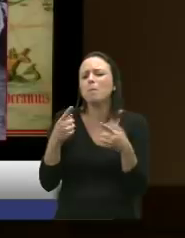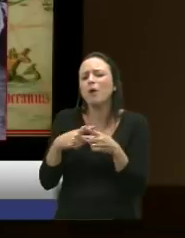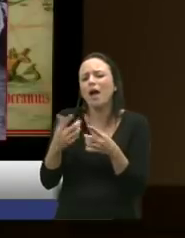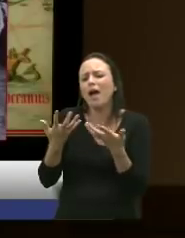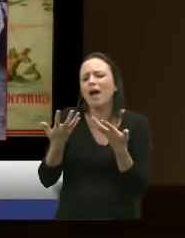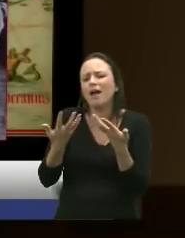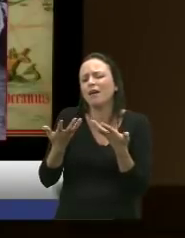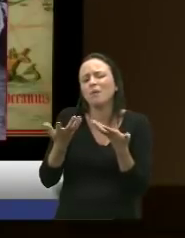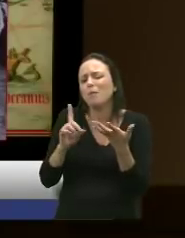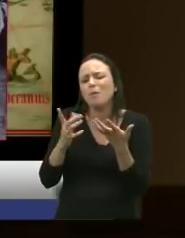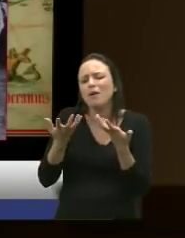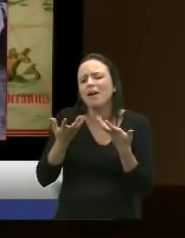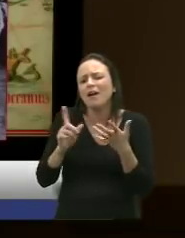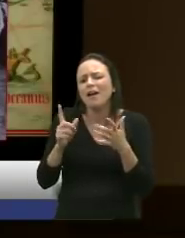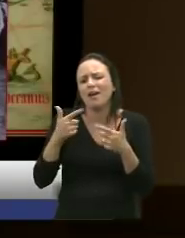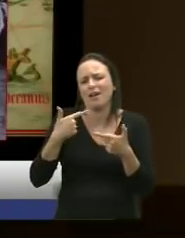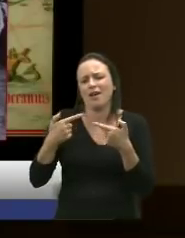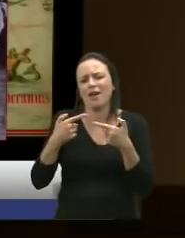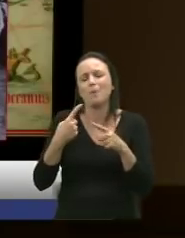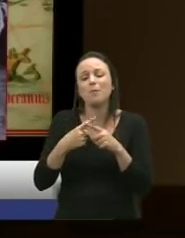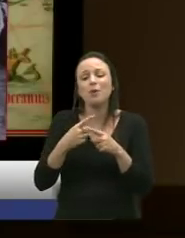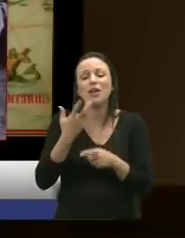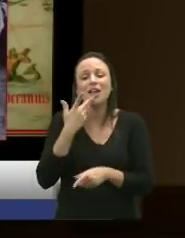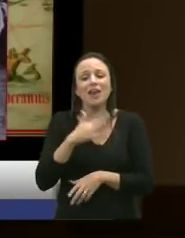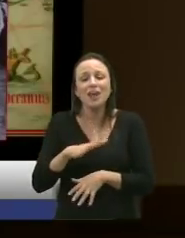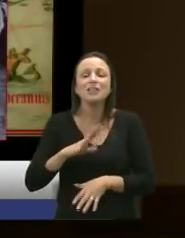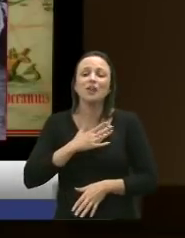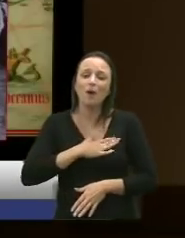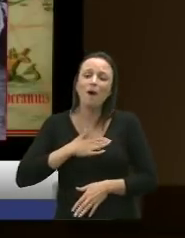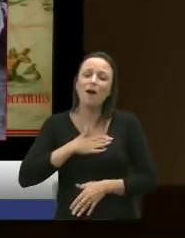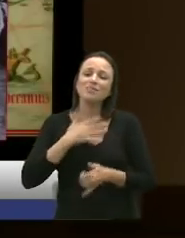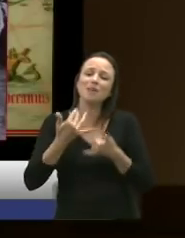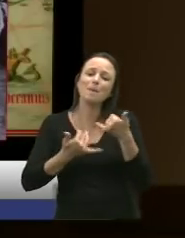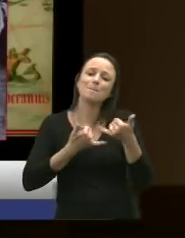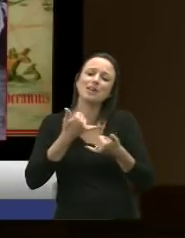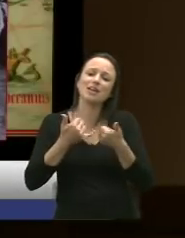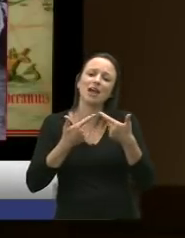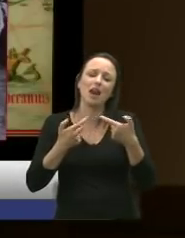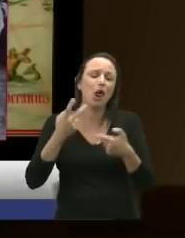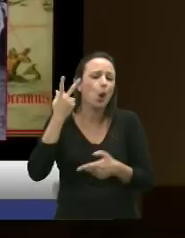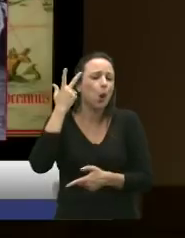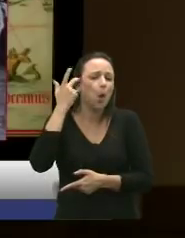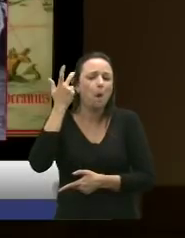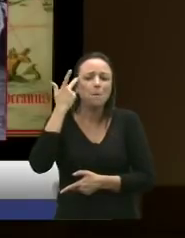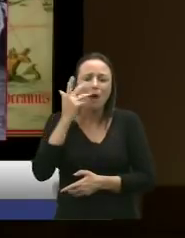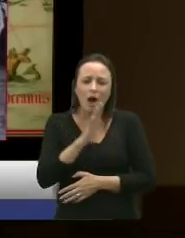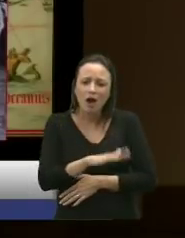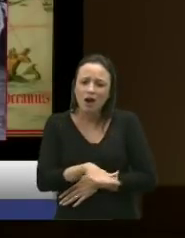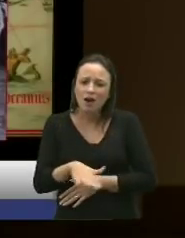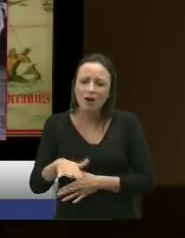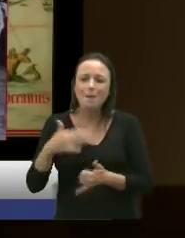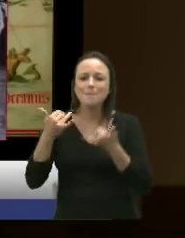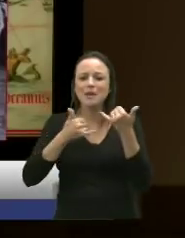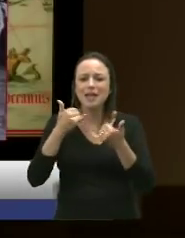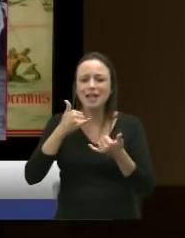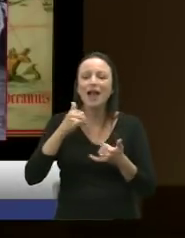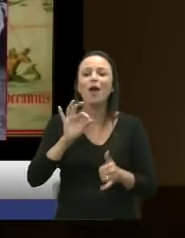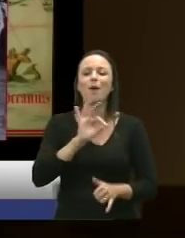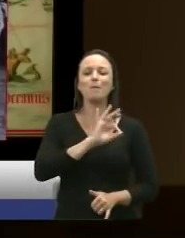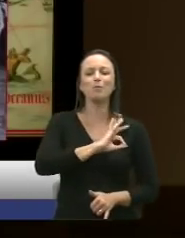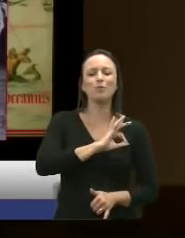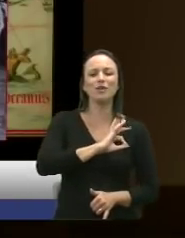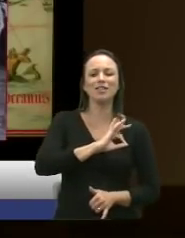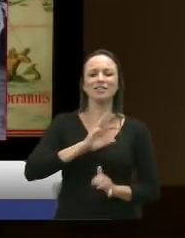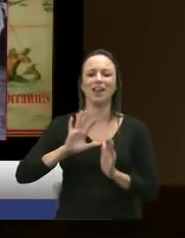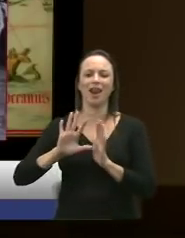toda criança gosta de brincar de guerra. É normal na infância as crianças brincarem de polícia e ladrão.